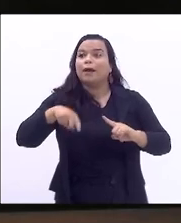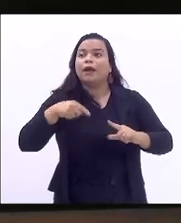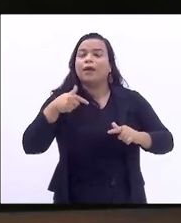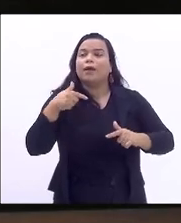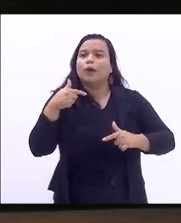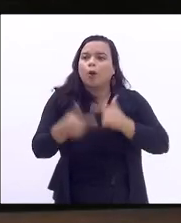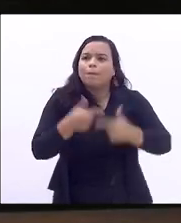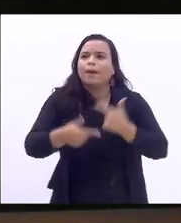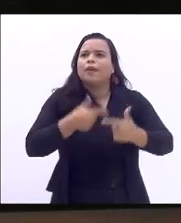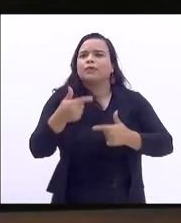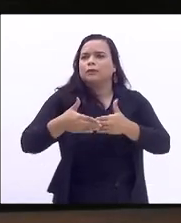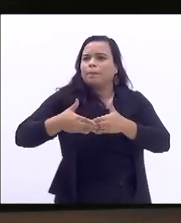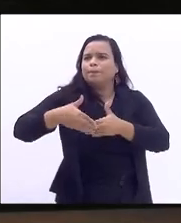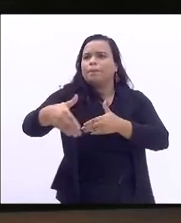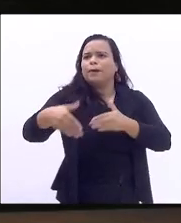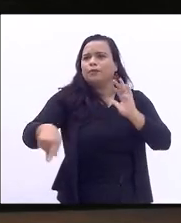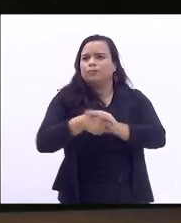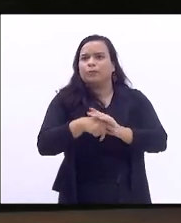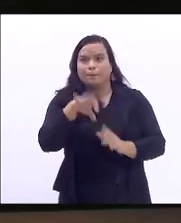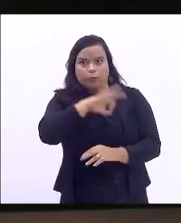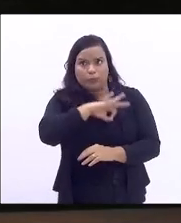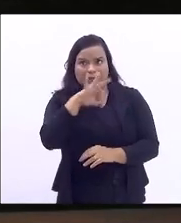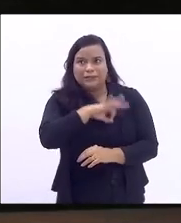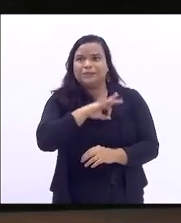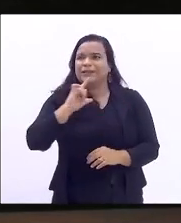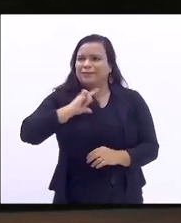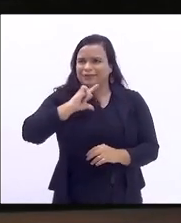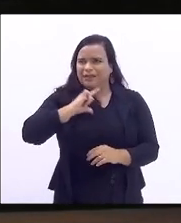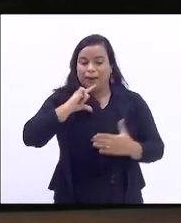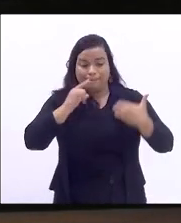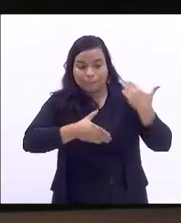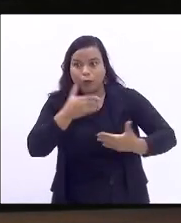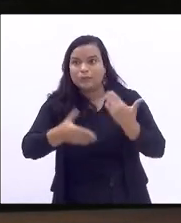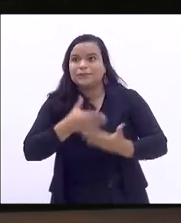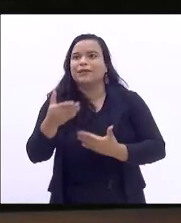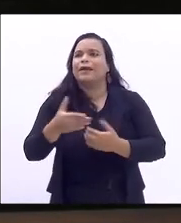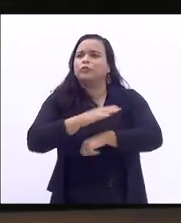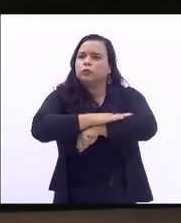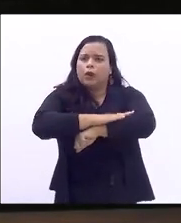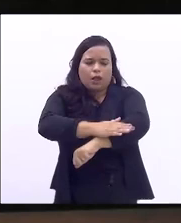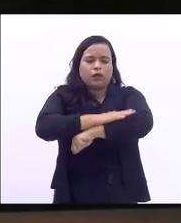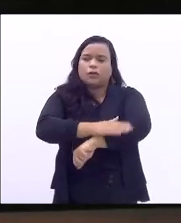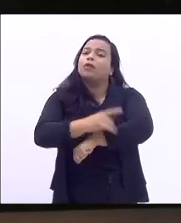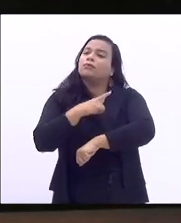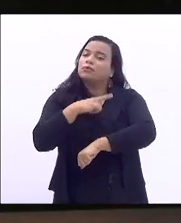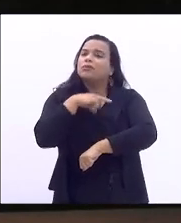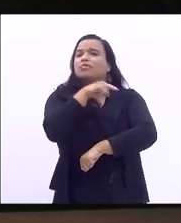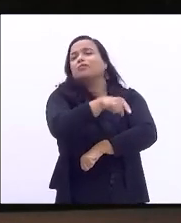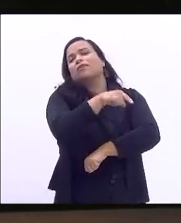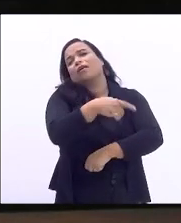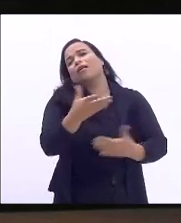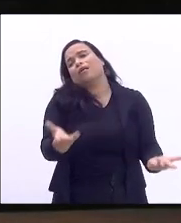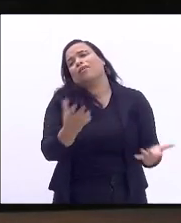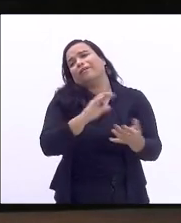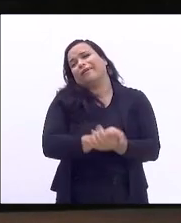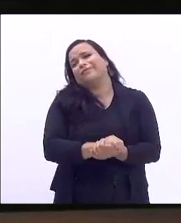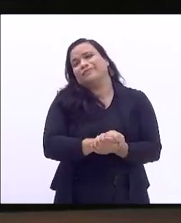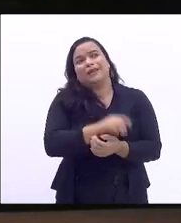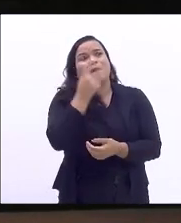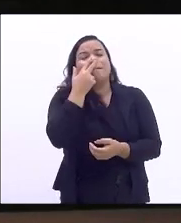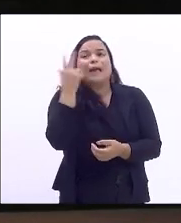a partir do elemento policial que o processo racista se concretiza e se